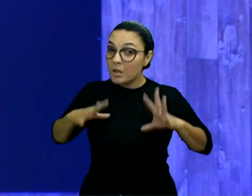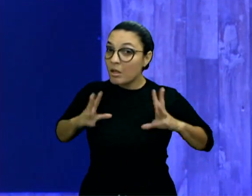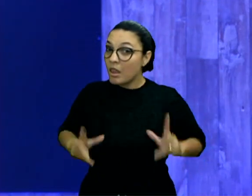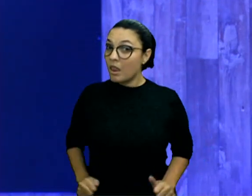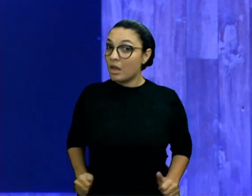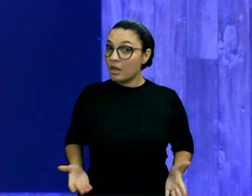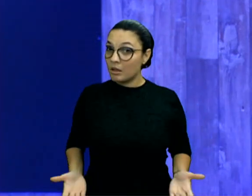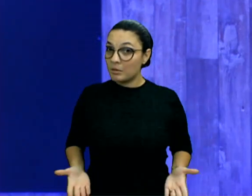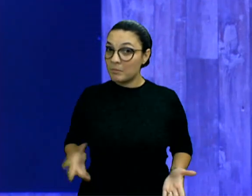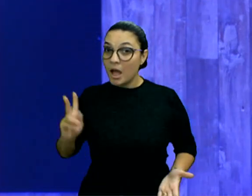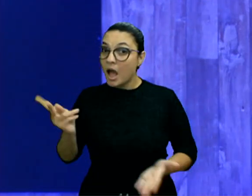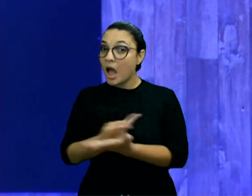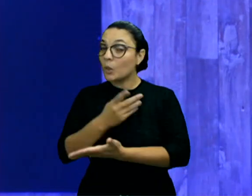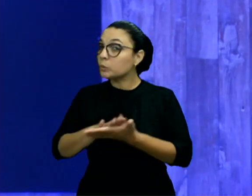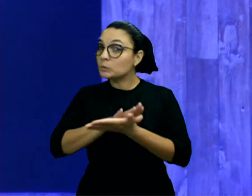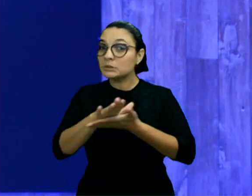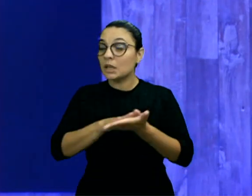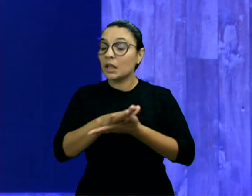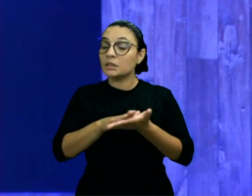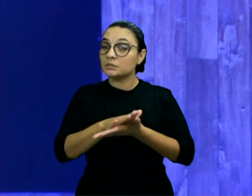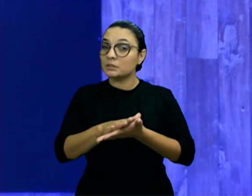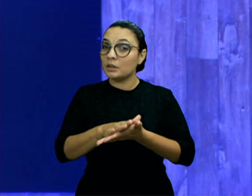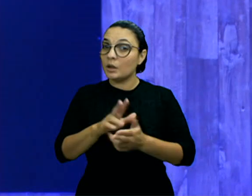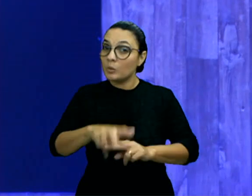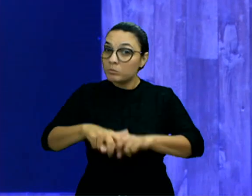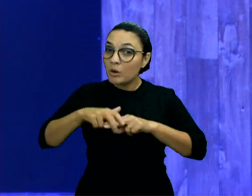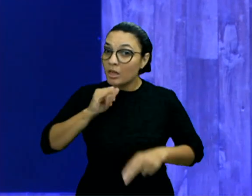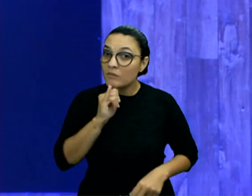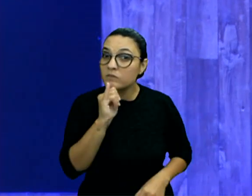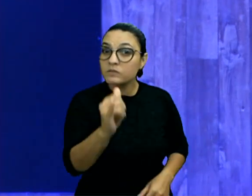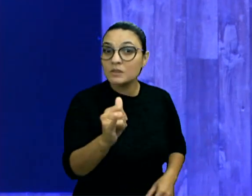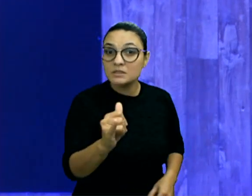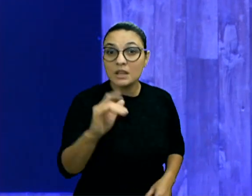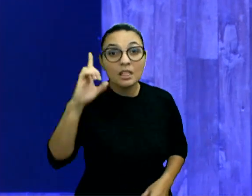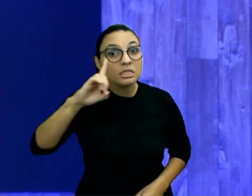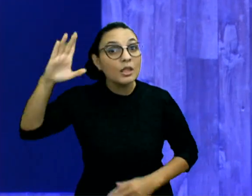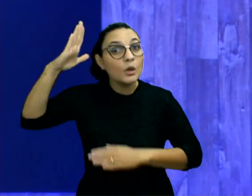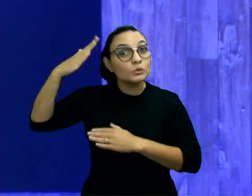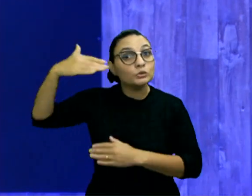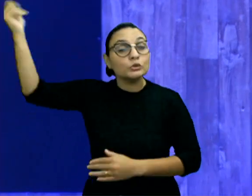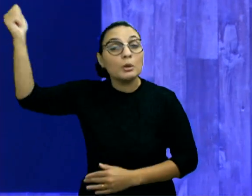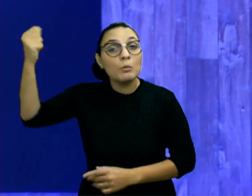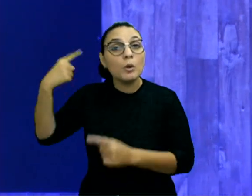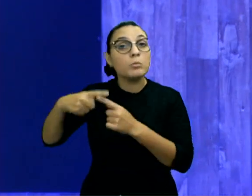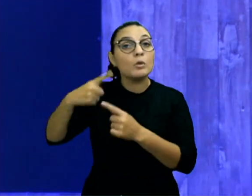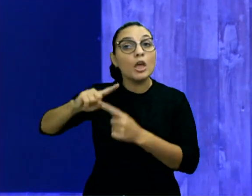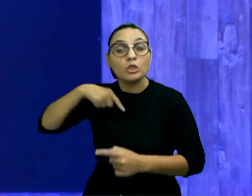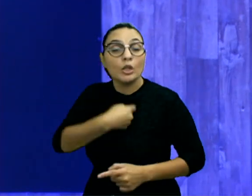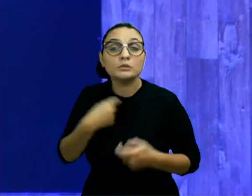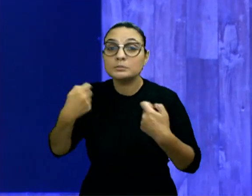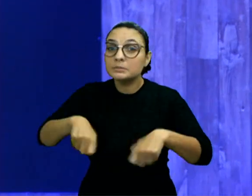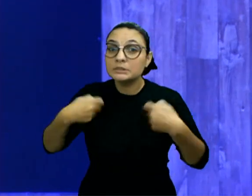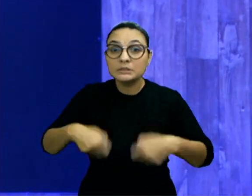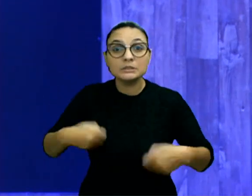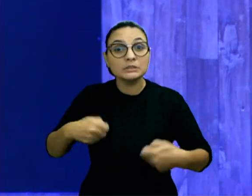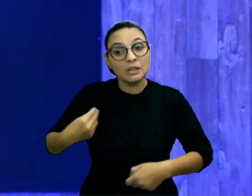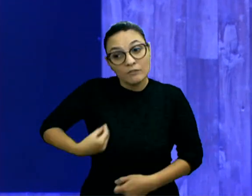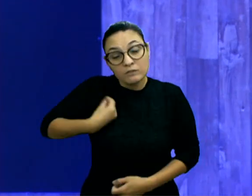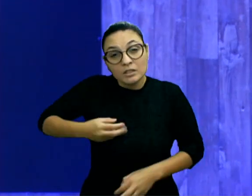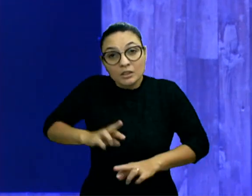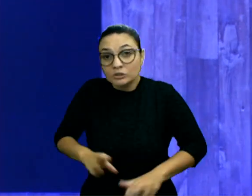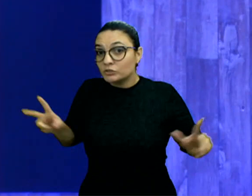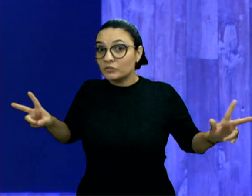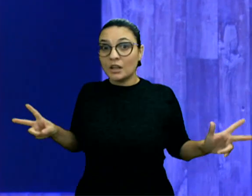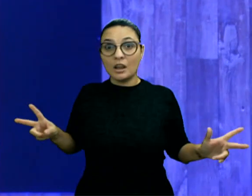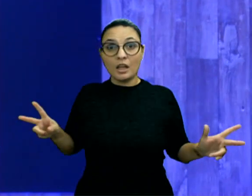quero falar para você, Deus nos chamou para que a gente faça a diferença no nosso dia a dia. Você e eu